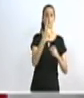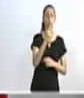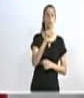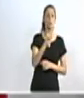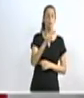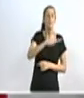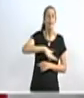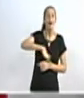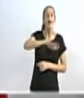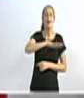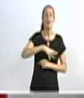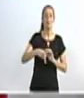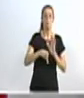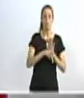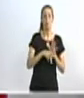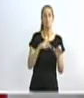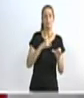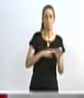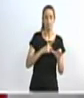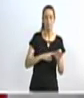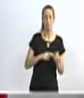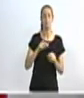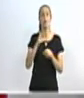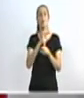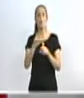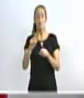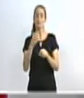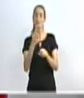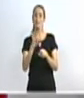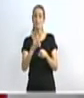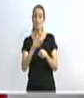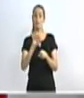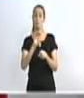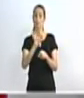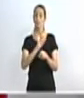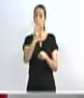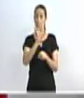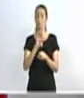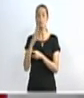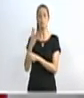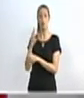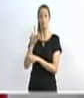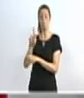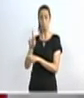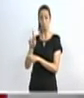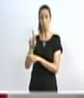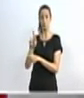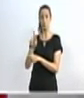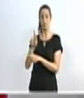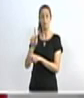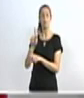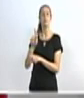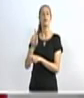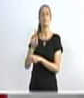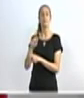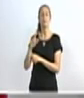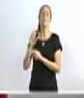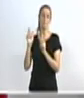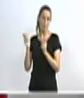urbana, 3G atende mais de 90%, 4G, que é compartilhado,